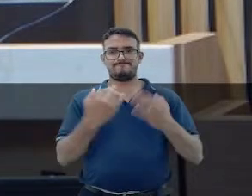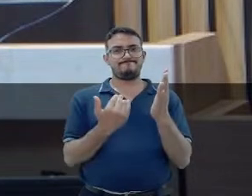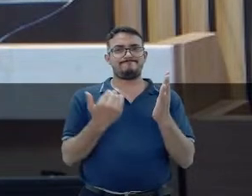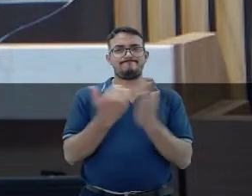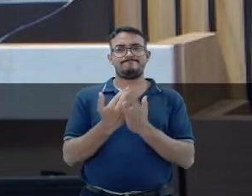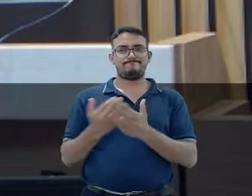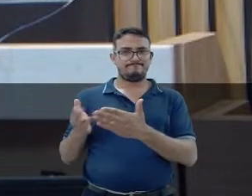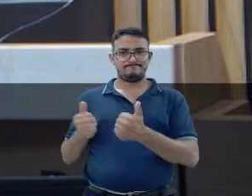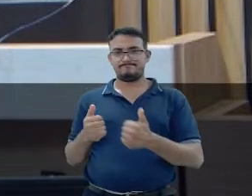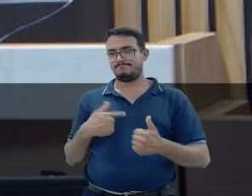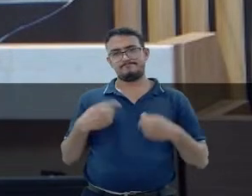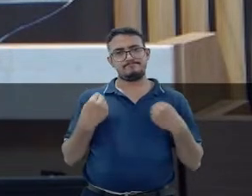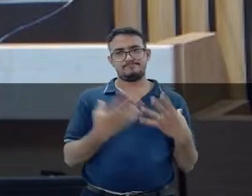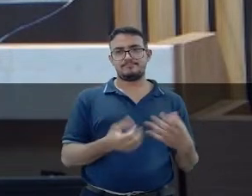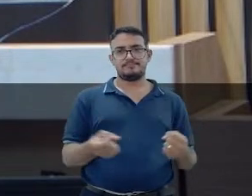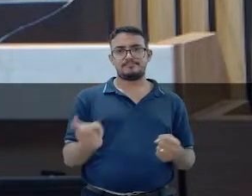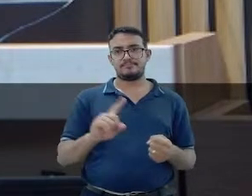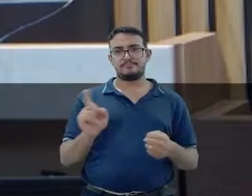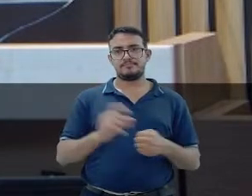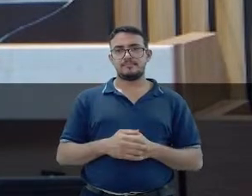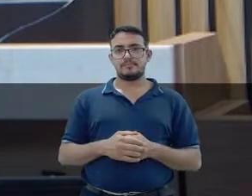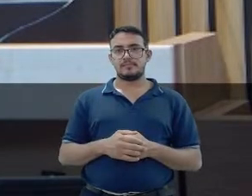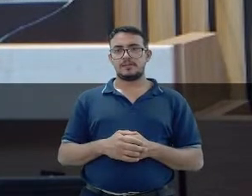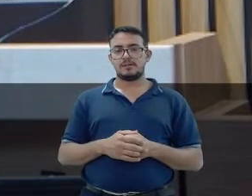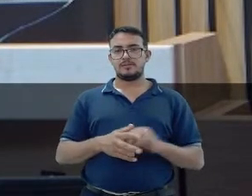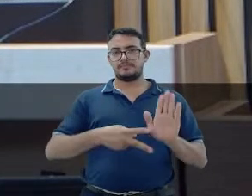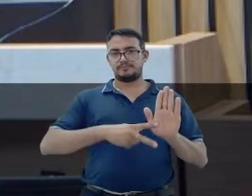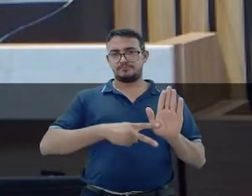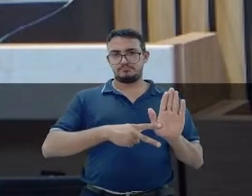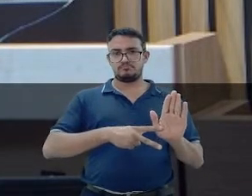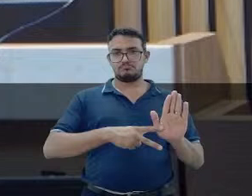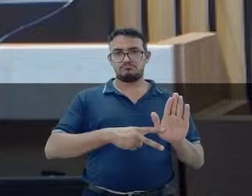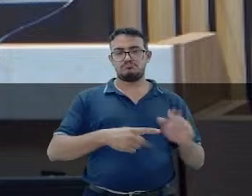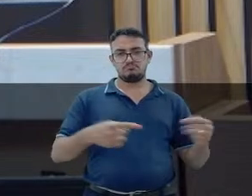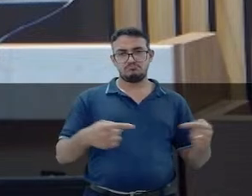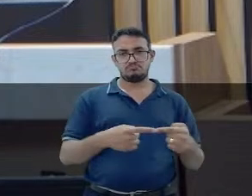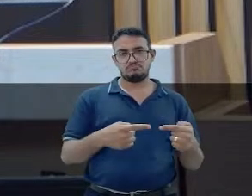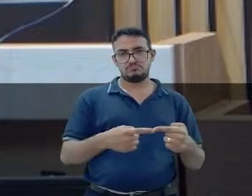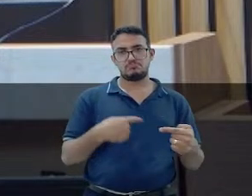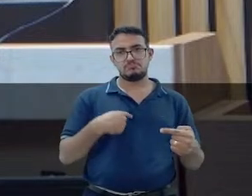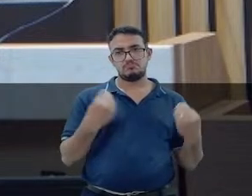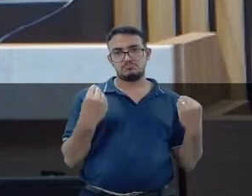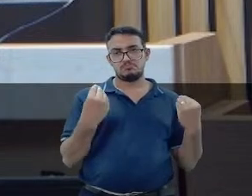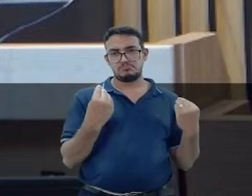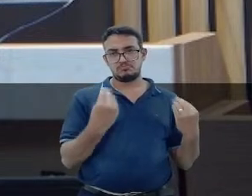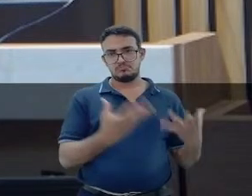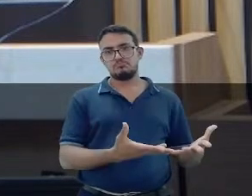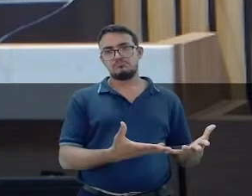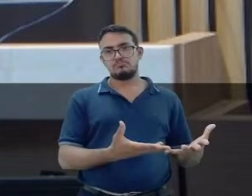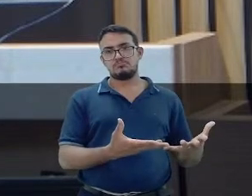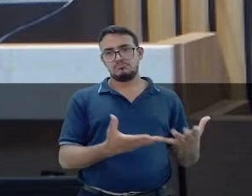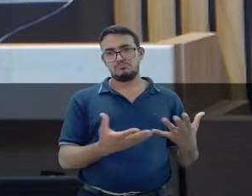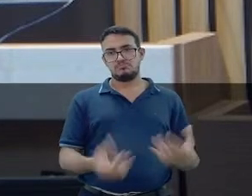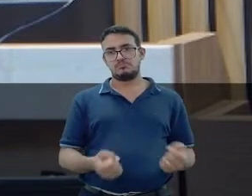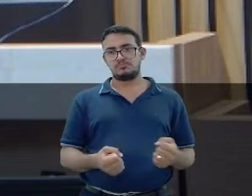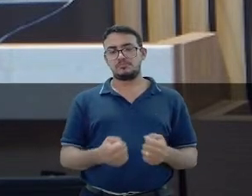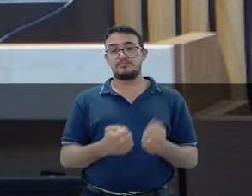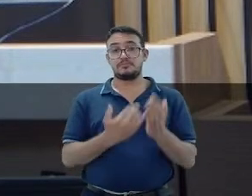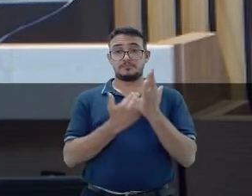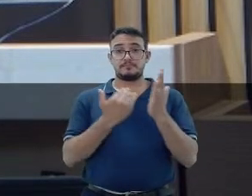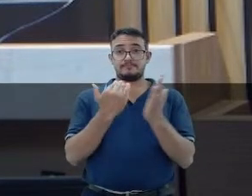provimento. Enquadramento sindical, eu dou provimento. adicional